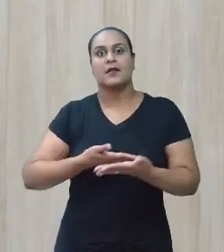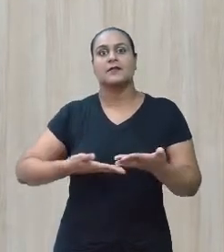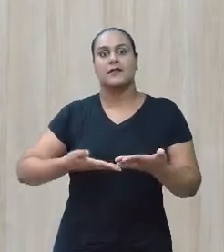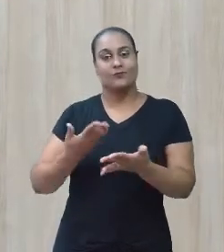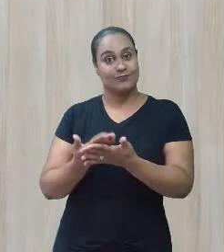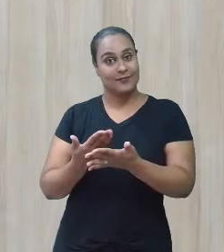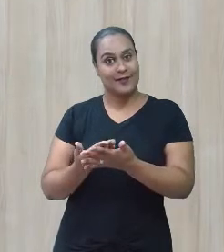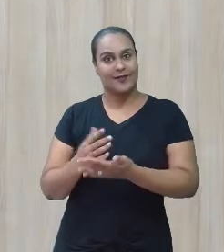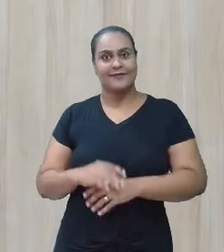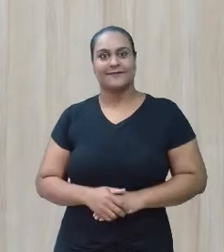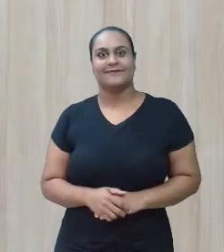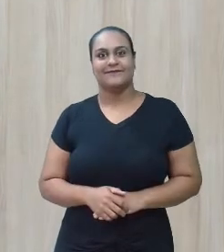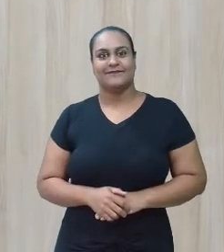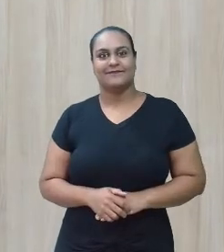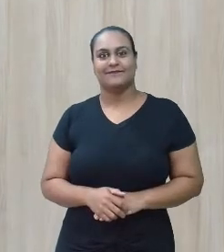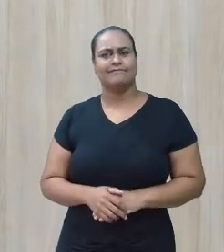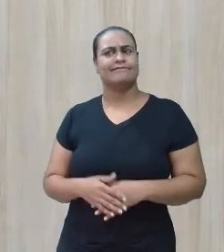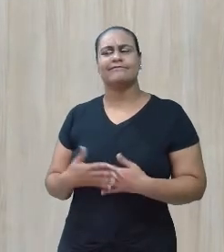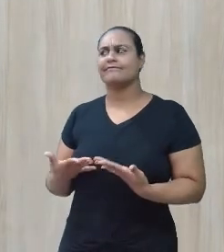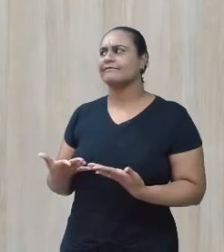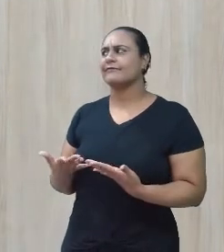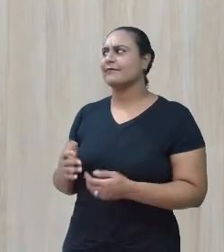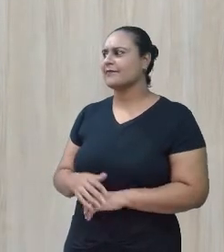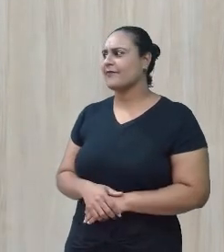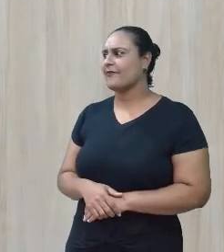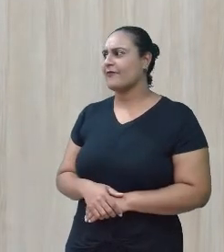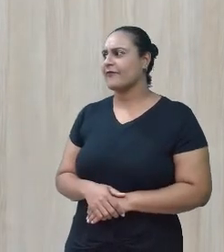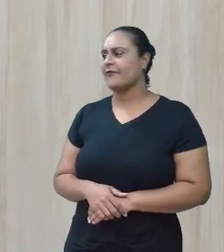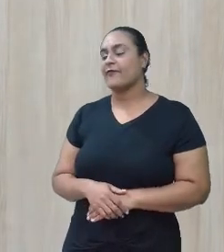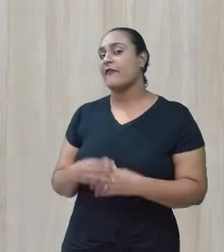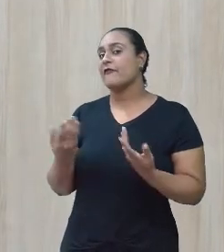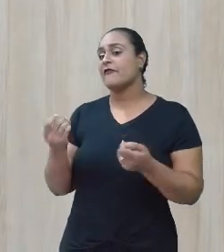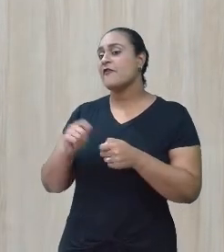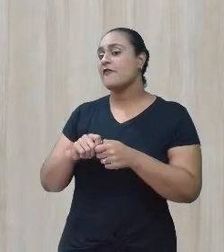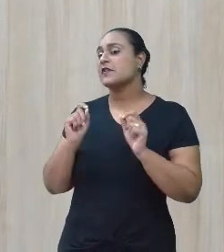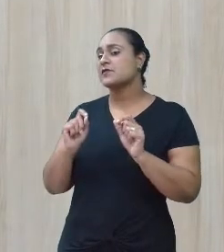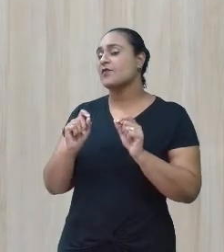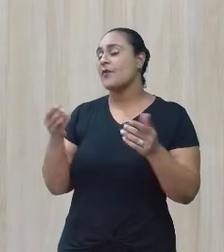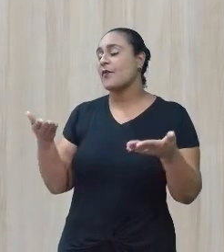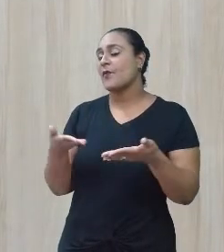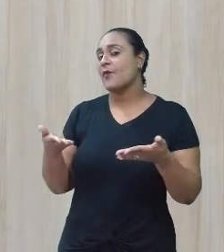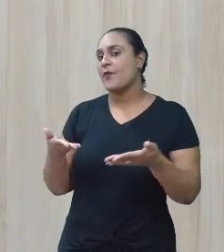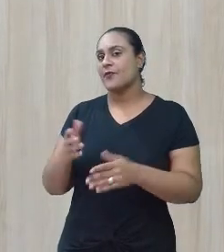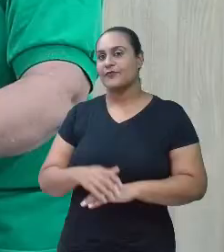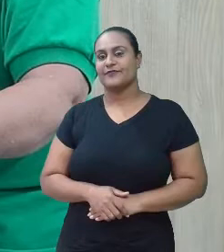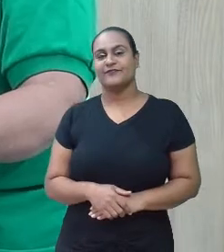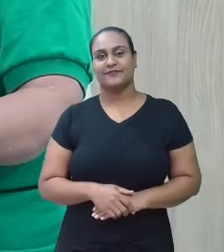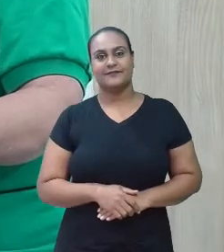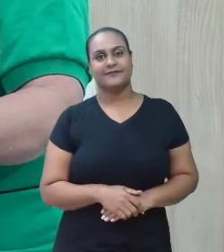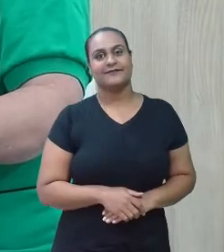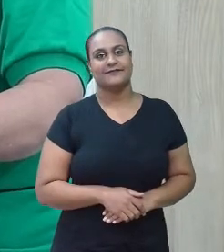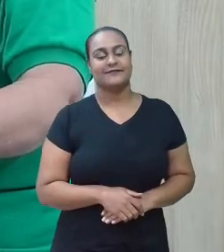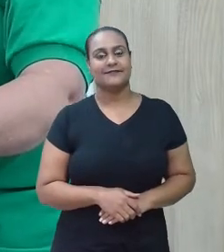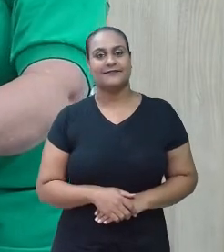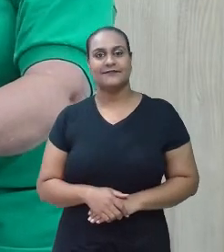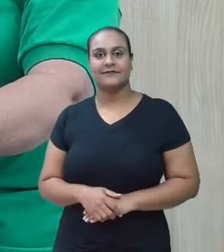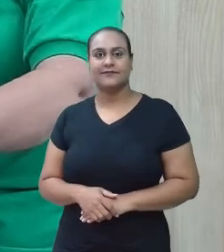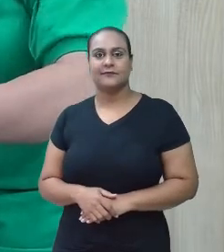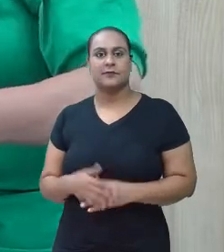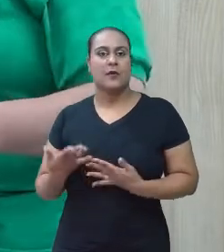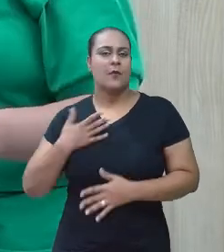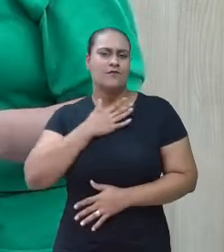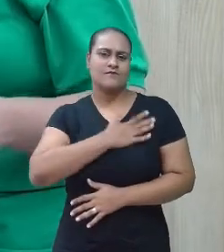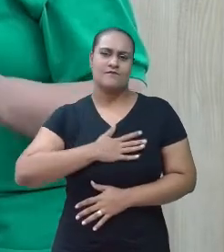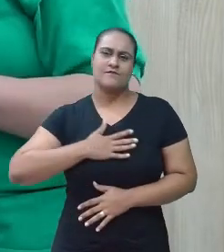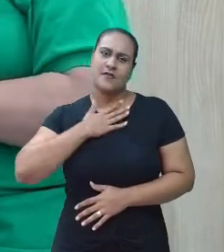aqui. Então fala aí, professora Isabel, o que é que você tem para trazer para a gente do grande educador Paulo Freire? Cláudia, primeiro é um grande